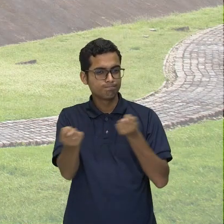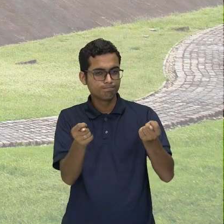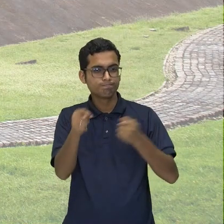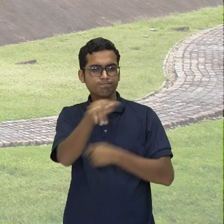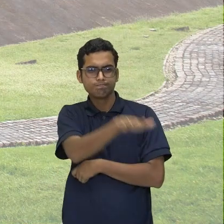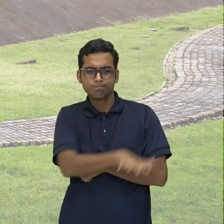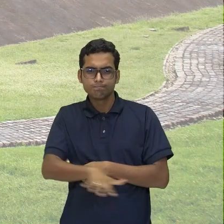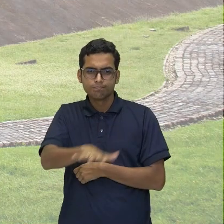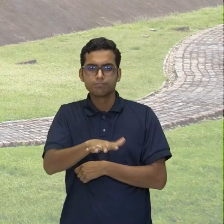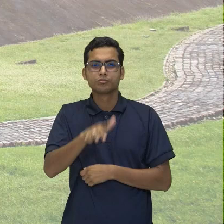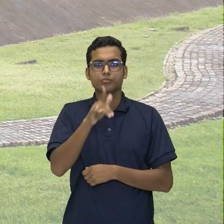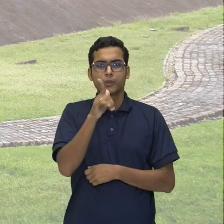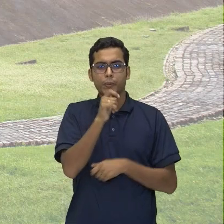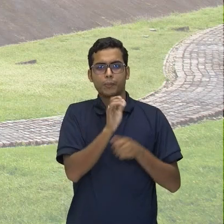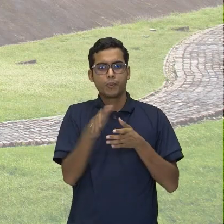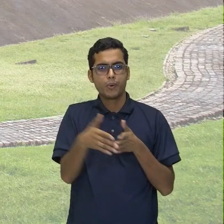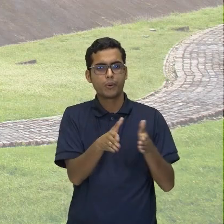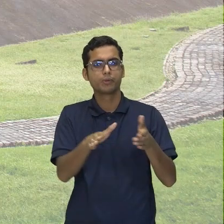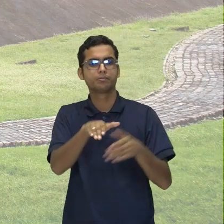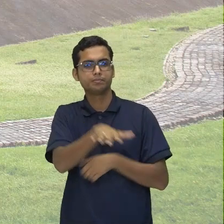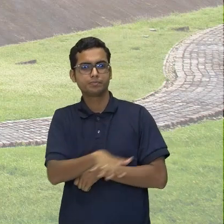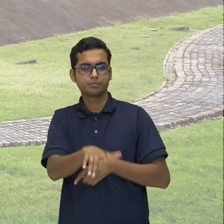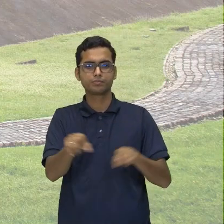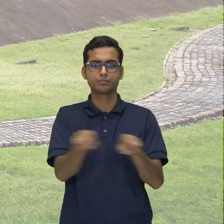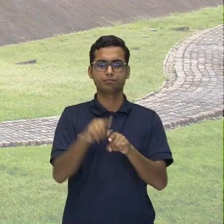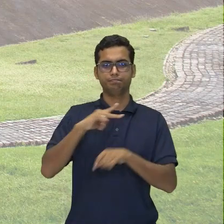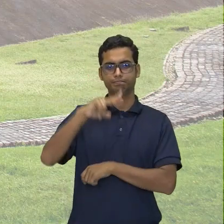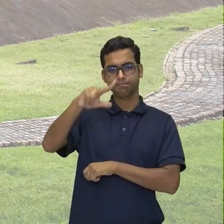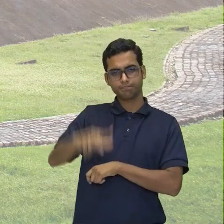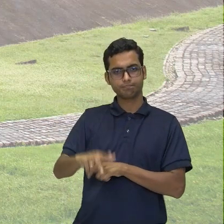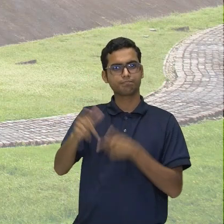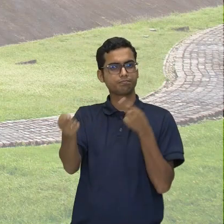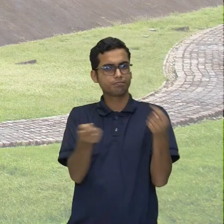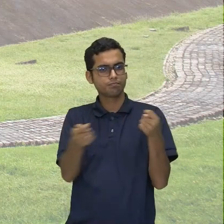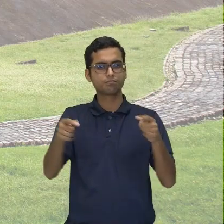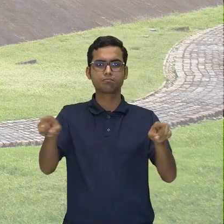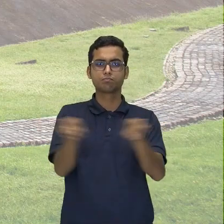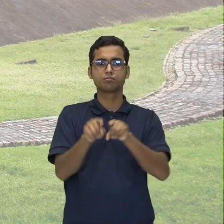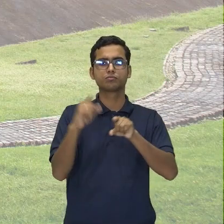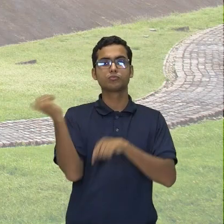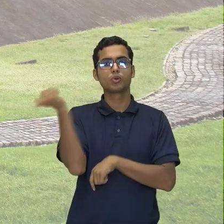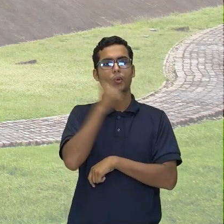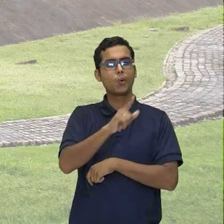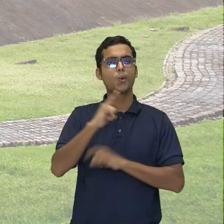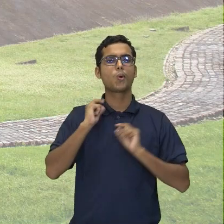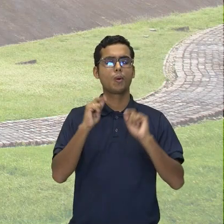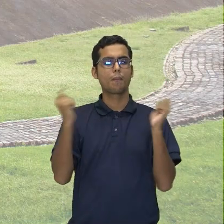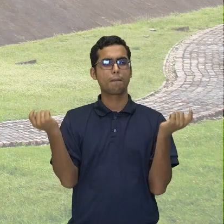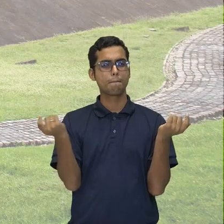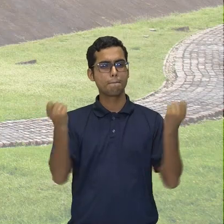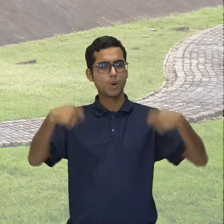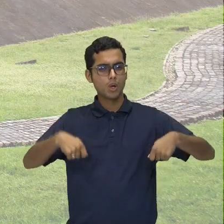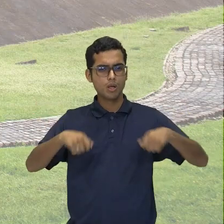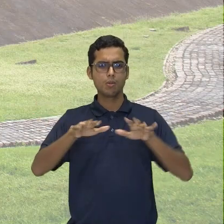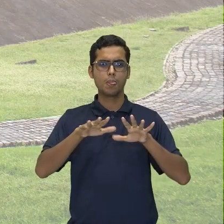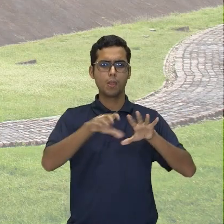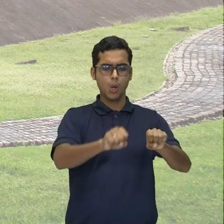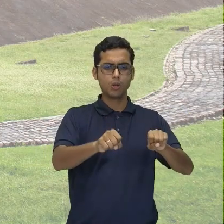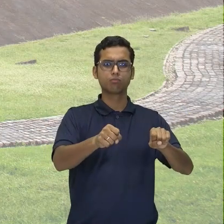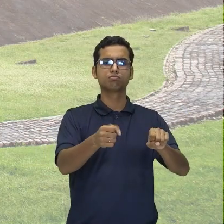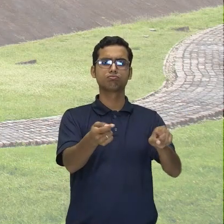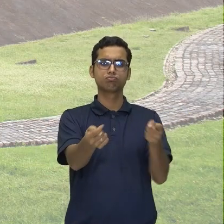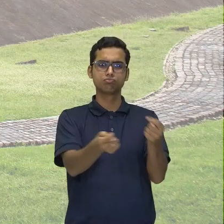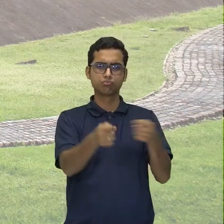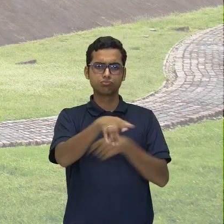da bacia amazônica por parte de Portugal e possibilitar a progressiva dominação